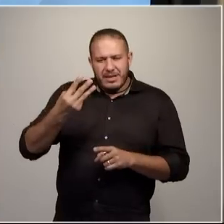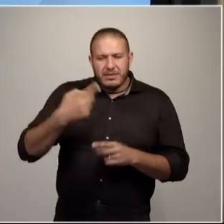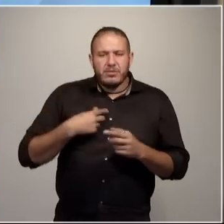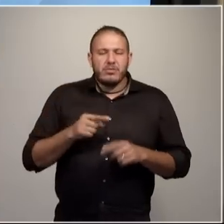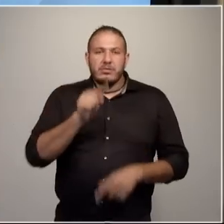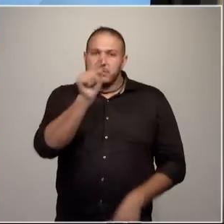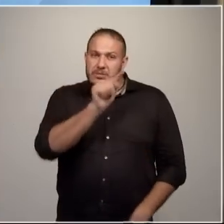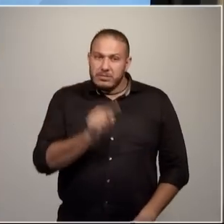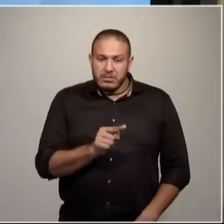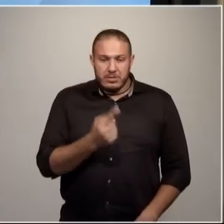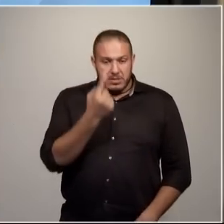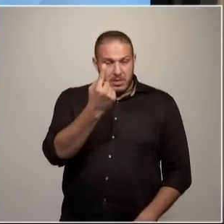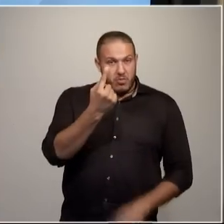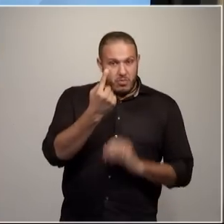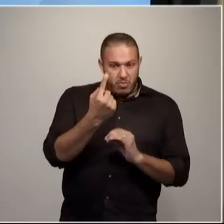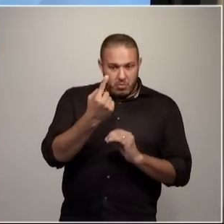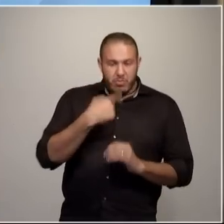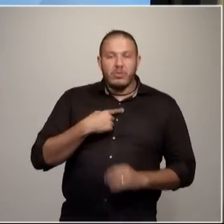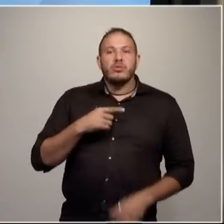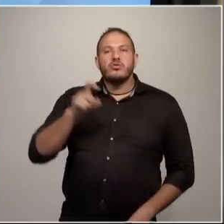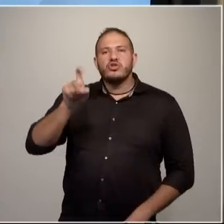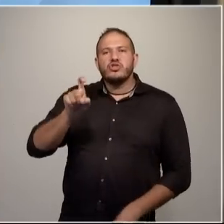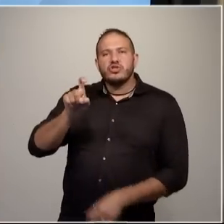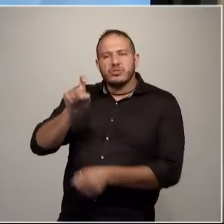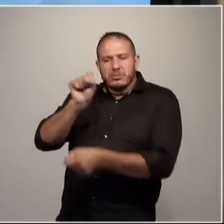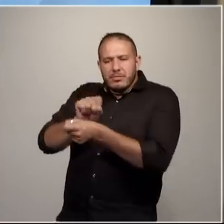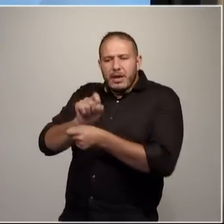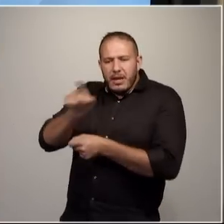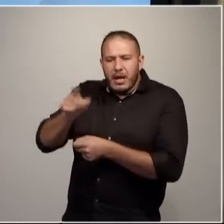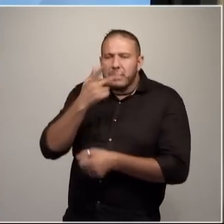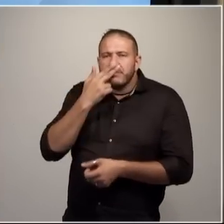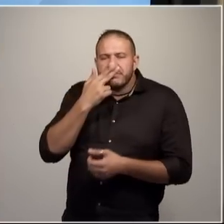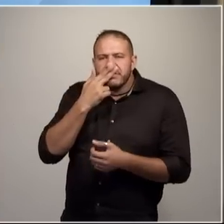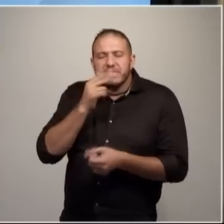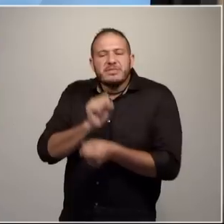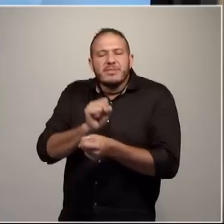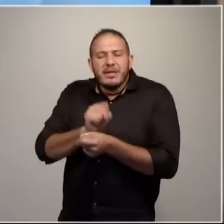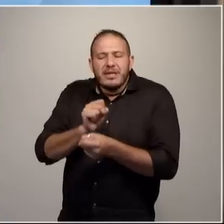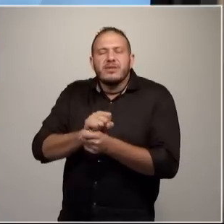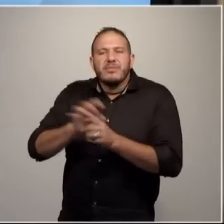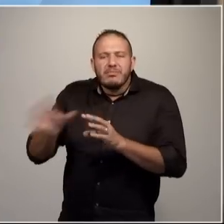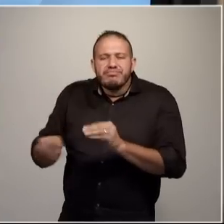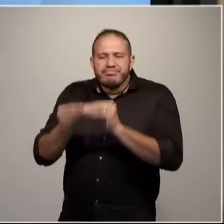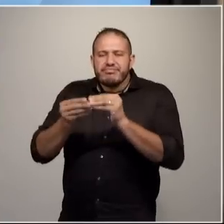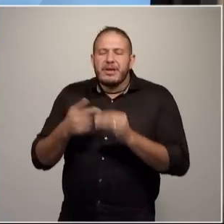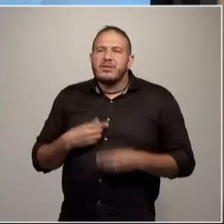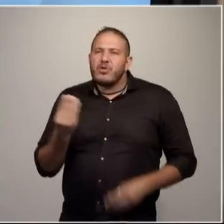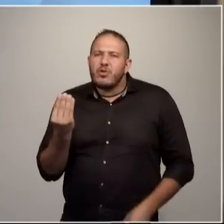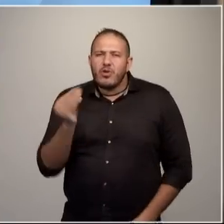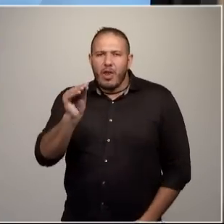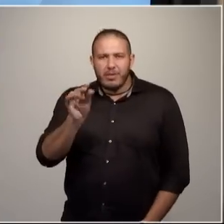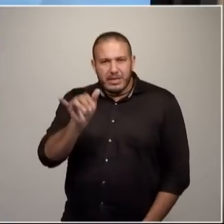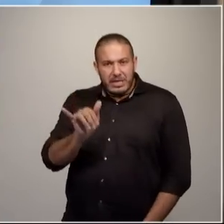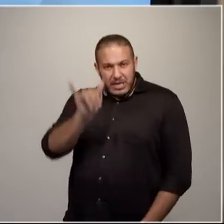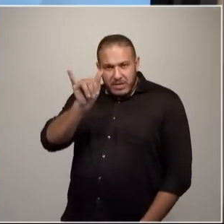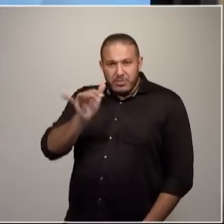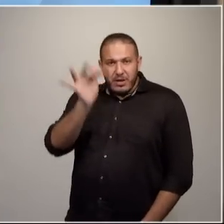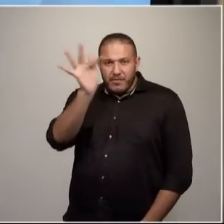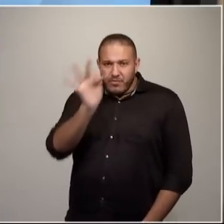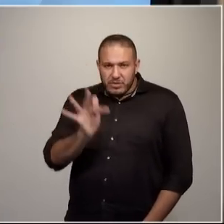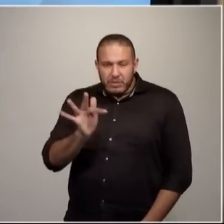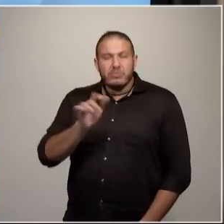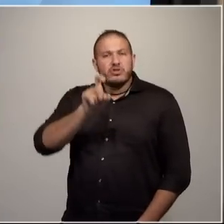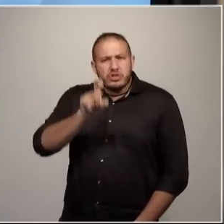a 1. O x fica parado, esperando para integrar. Eu integro em y a função x mais